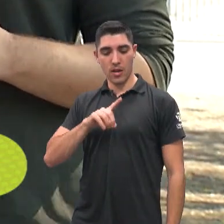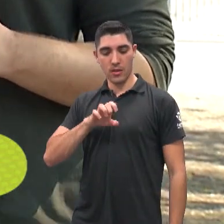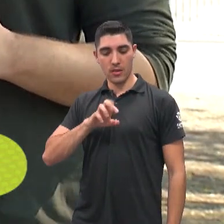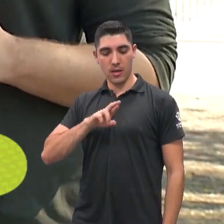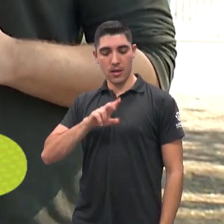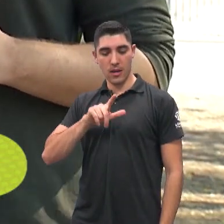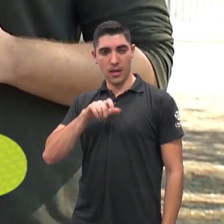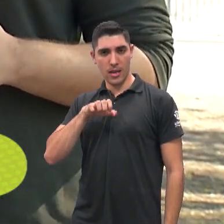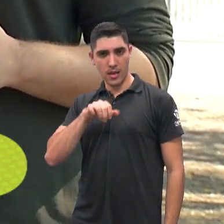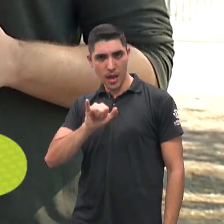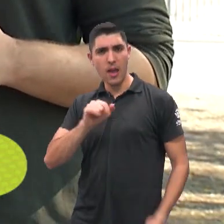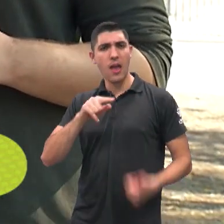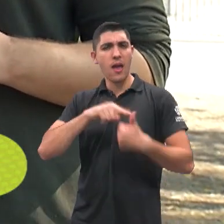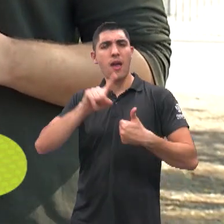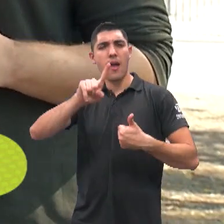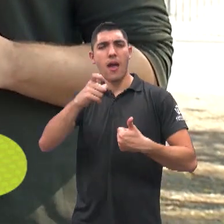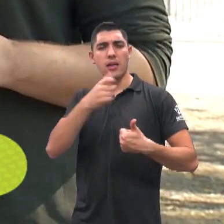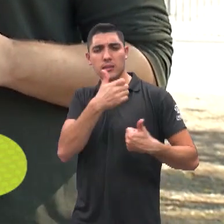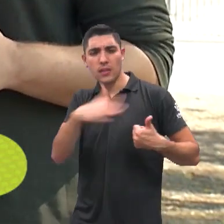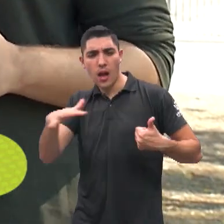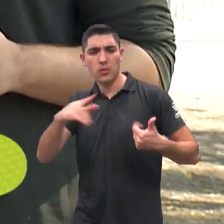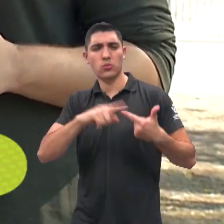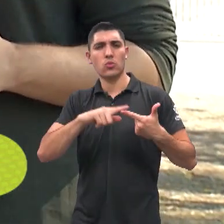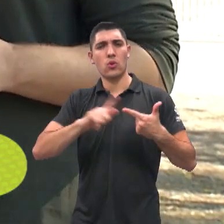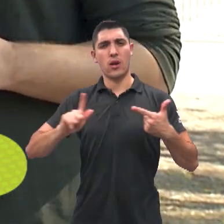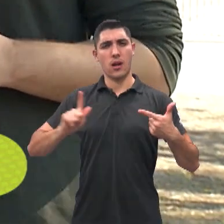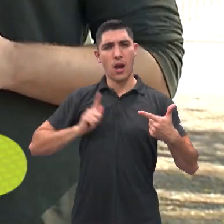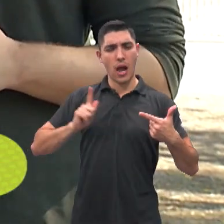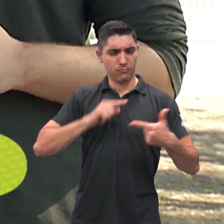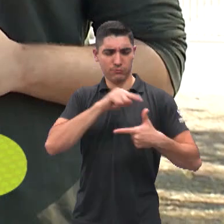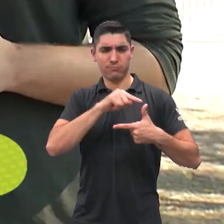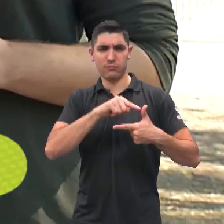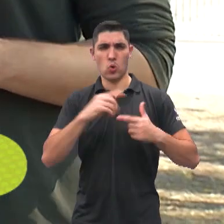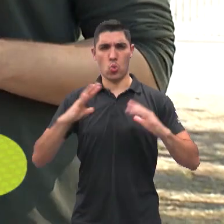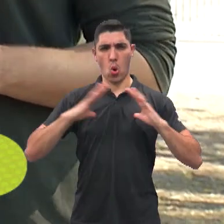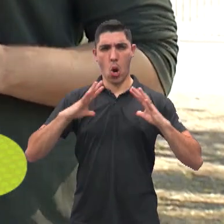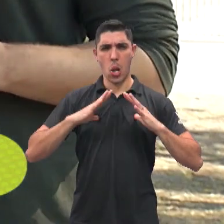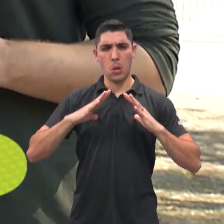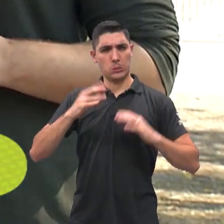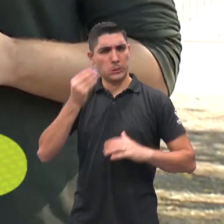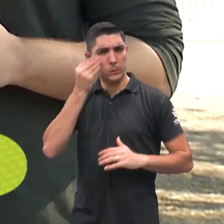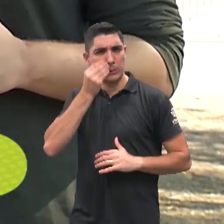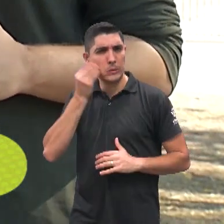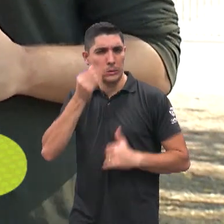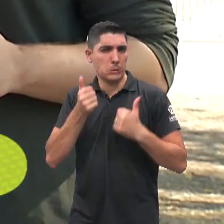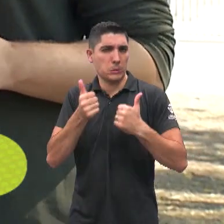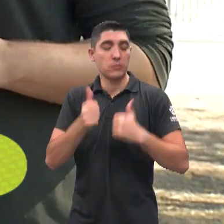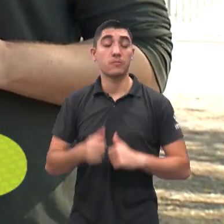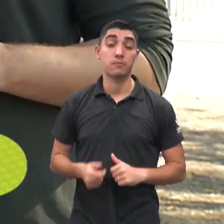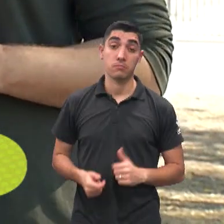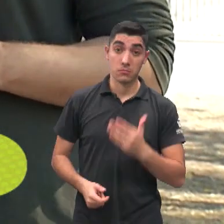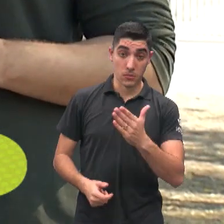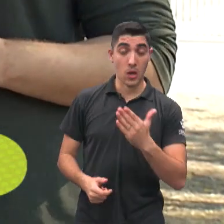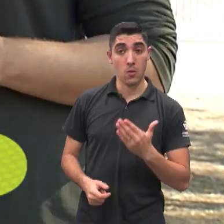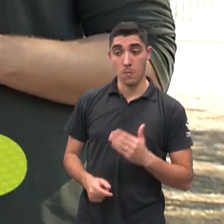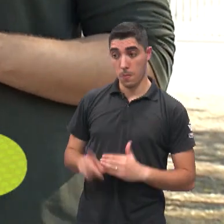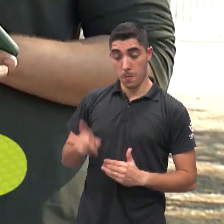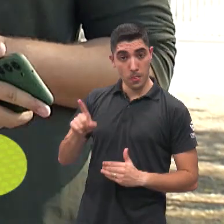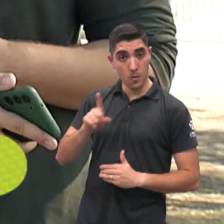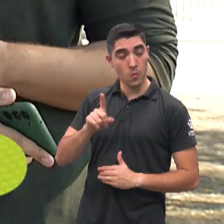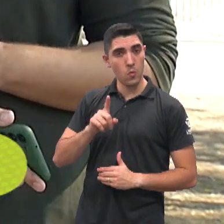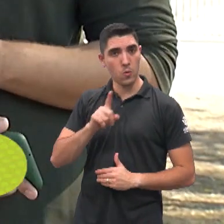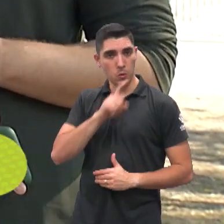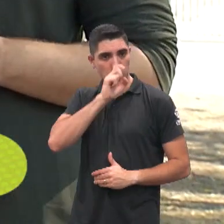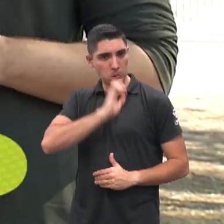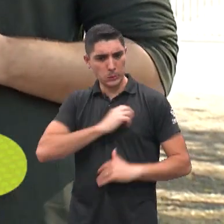aquele Vanderlei que jogou no Santos, jogou no Grêmio, goleiro experiente. Para a gente ter uma noção do páreo duro que o São José enfrentou, o São Bernardo está